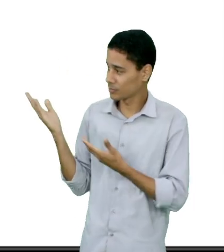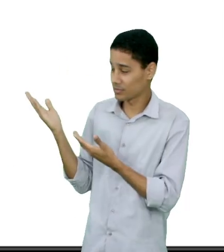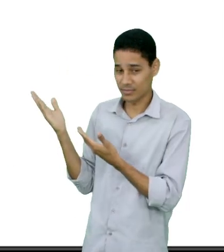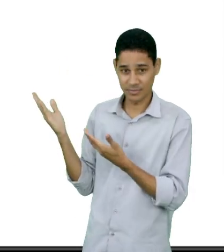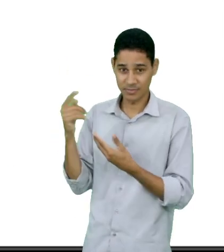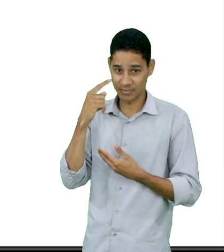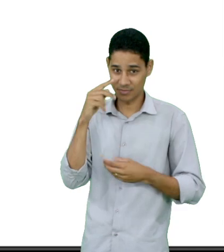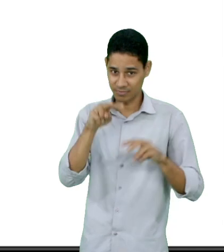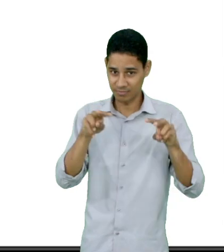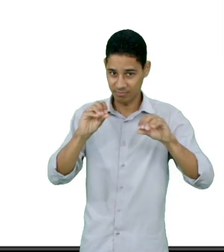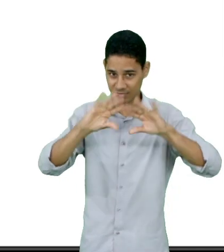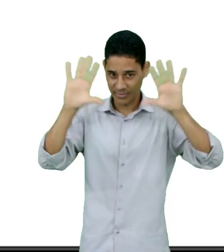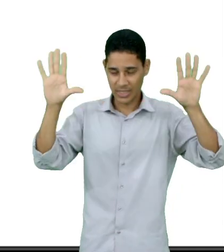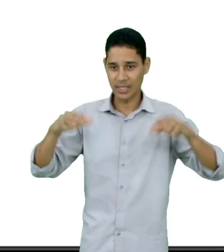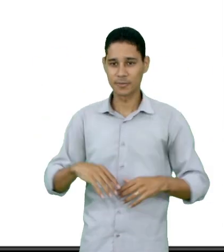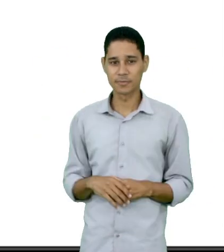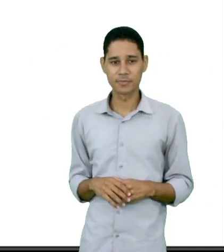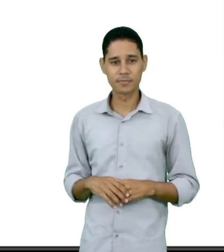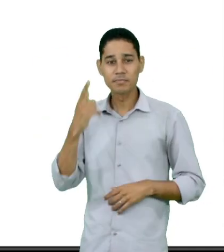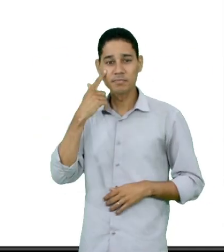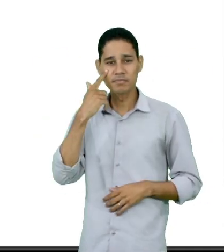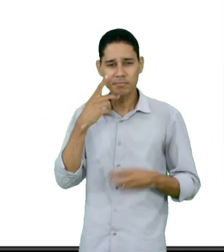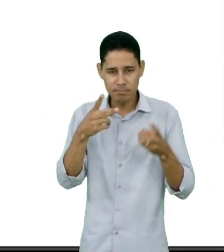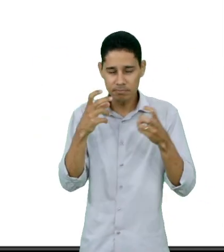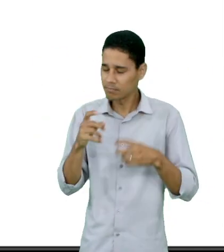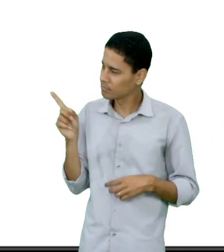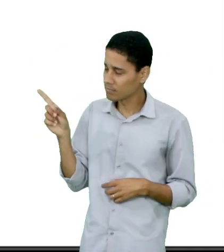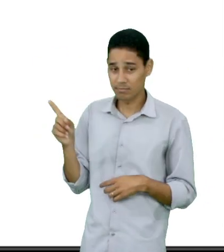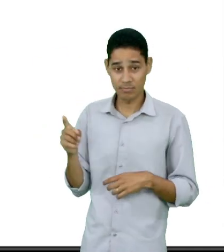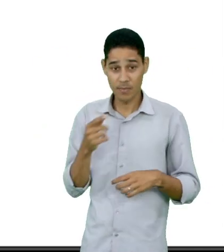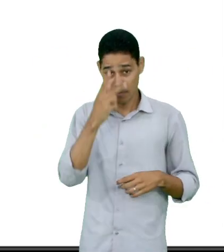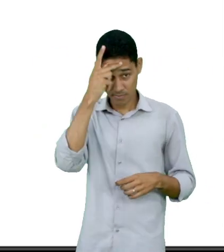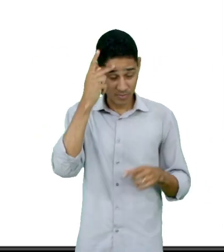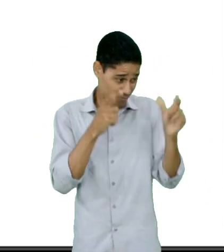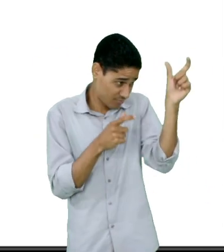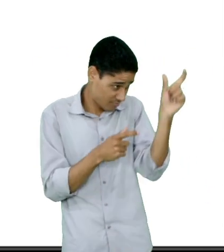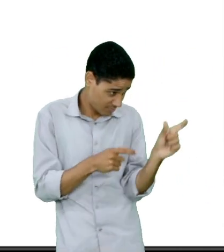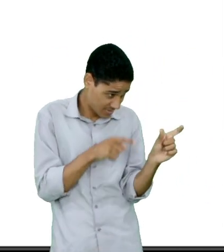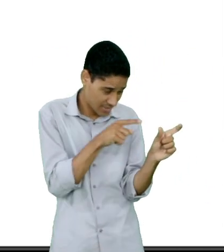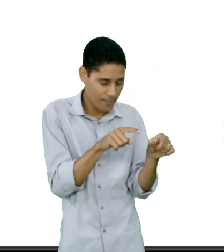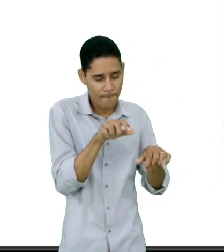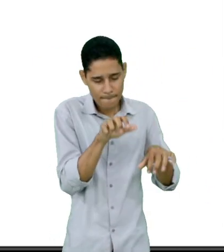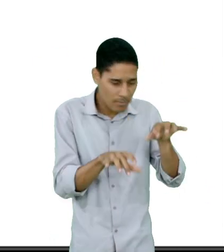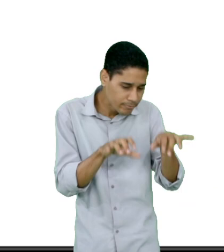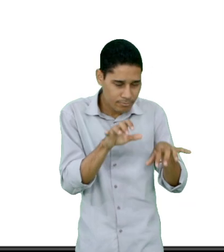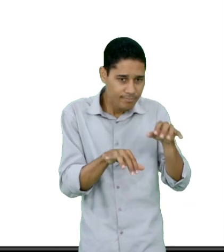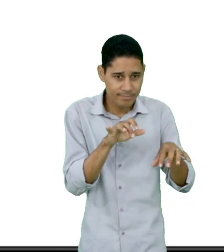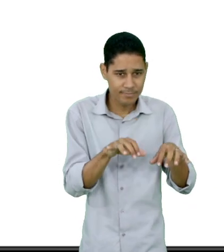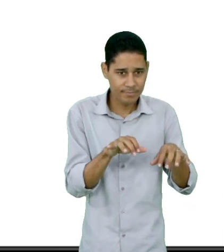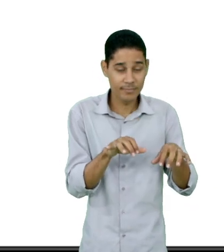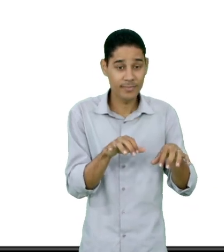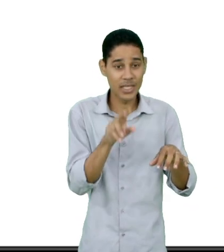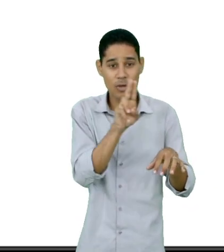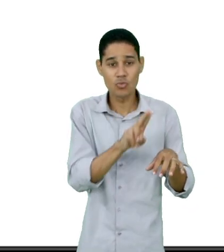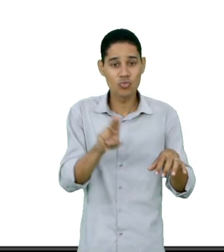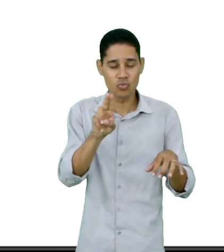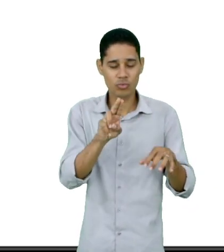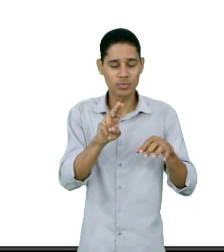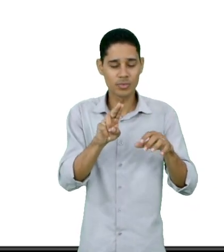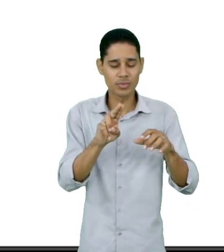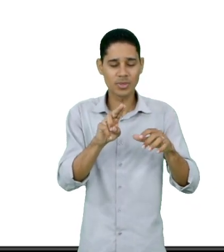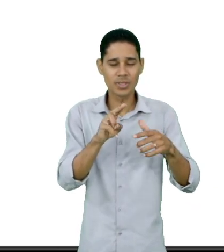você. Perceba que nessa tela aí a gente tem um usuário, né, fazendo o uso do browser, que é um